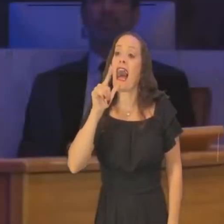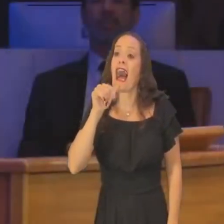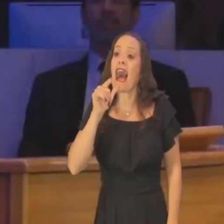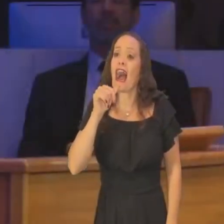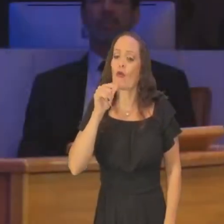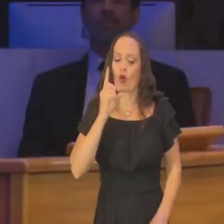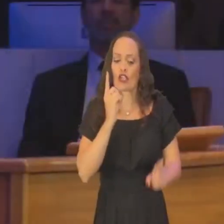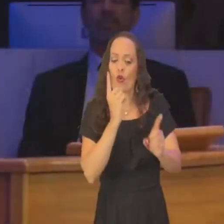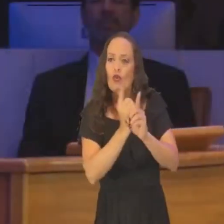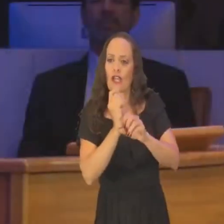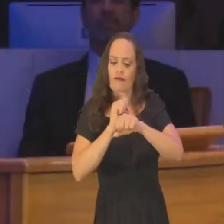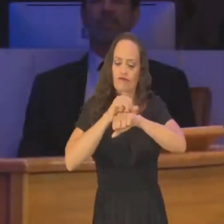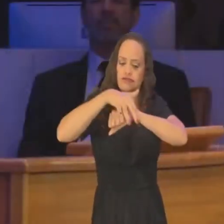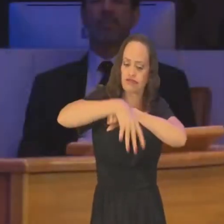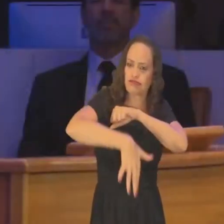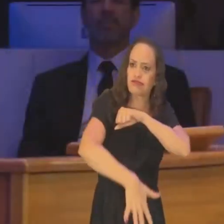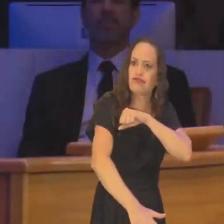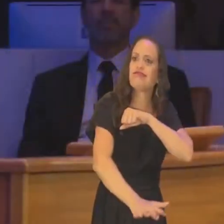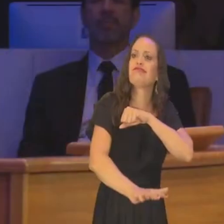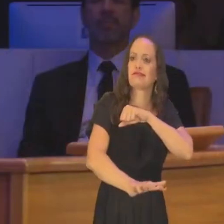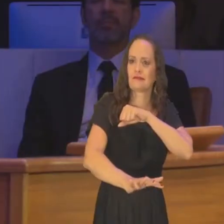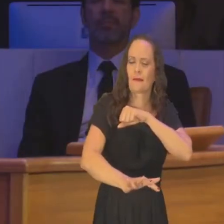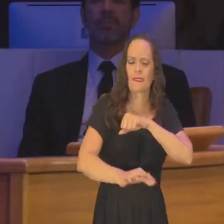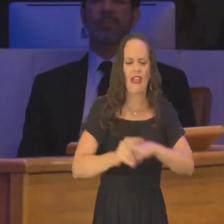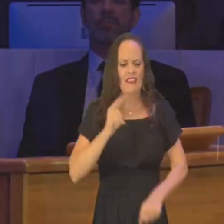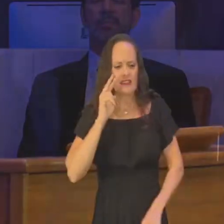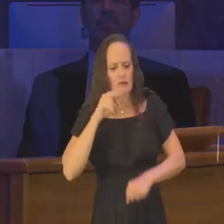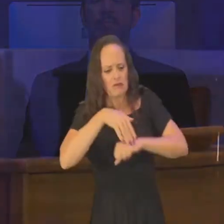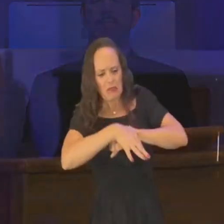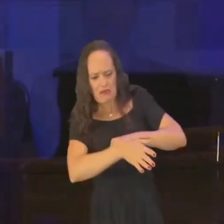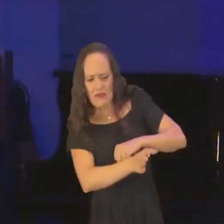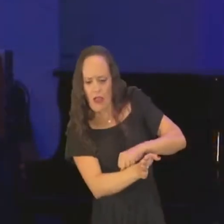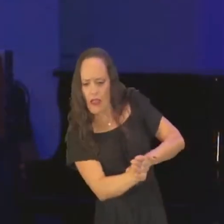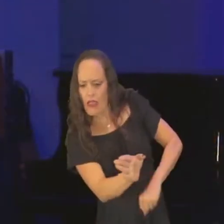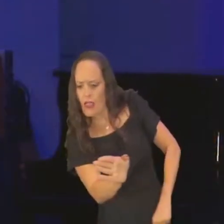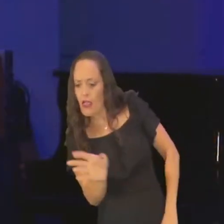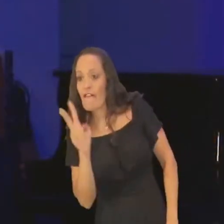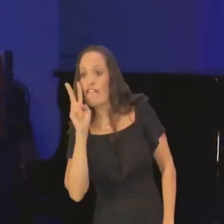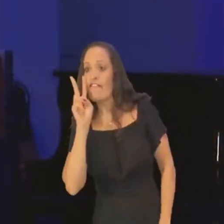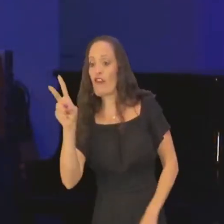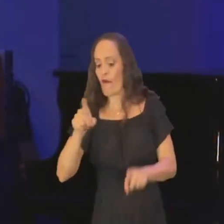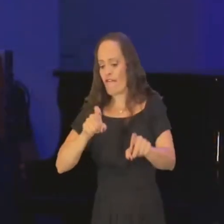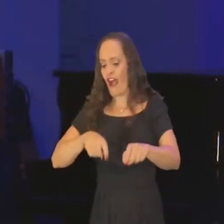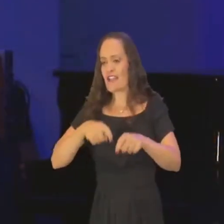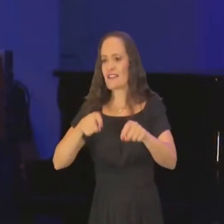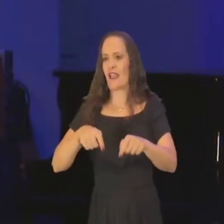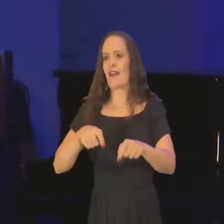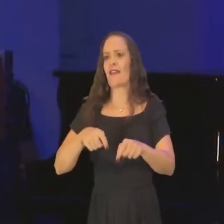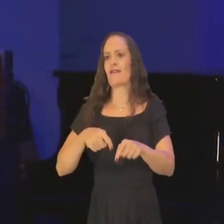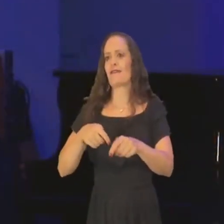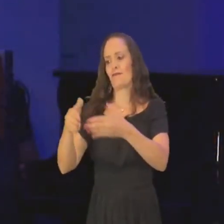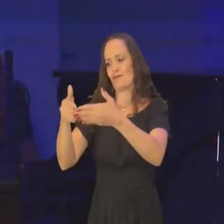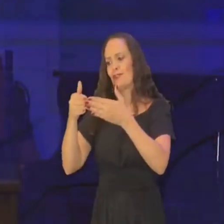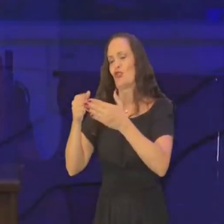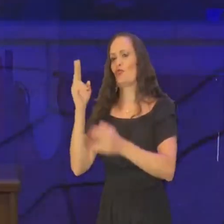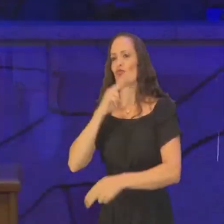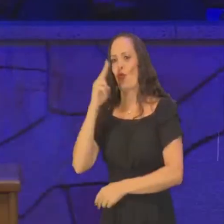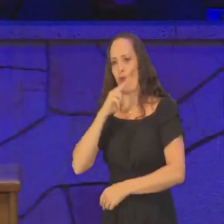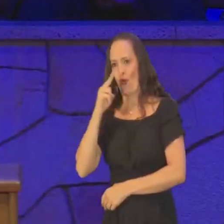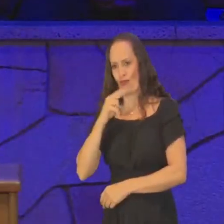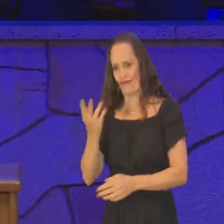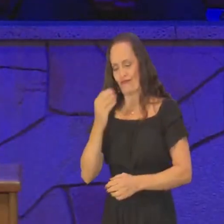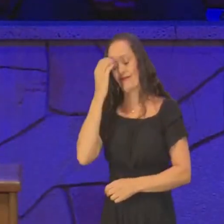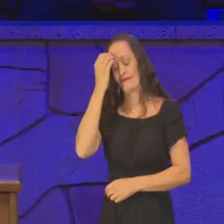encontrava algum ribeiro, e ele avistou uma fazenda, um rancho, e ali ele foi reencontrado. E aí, ali ele